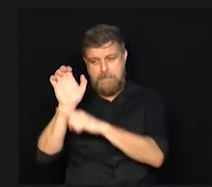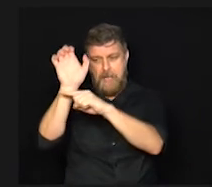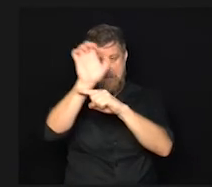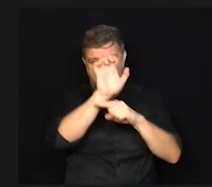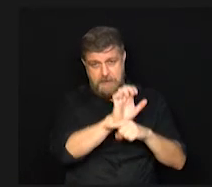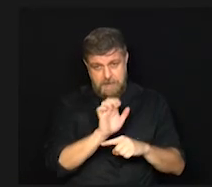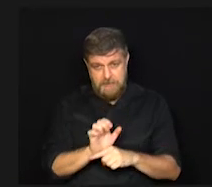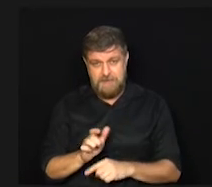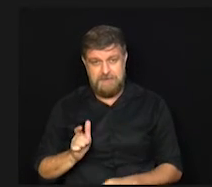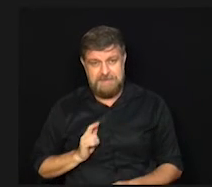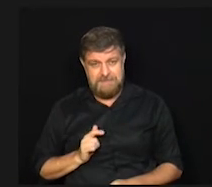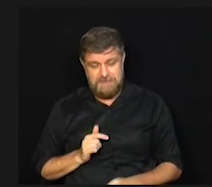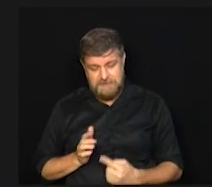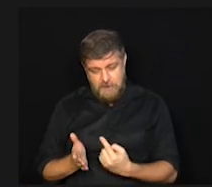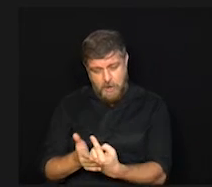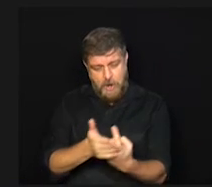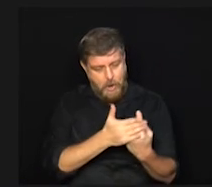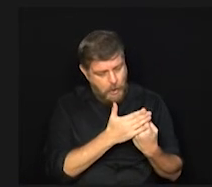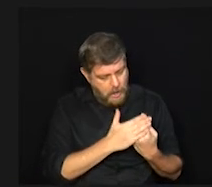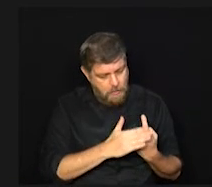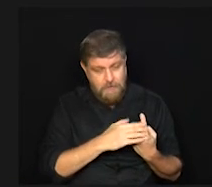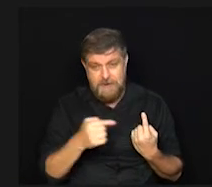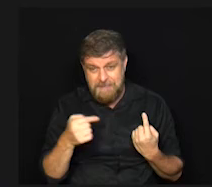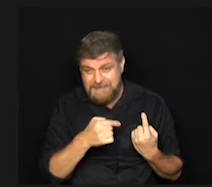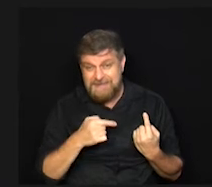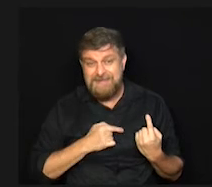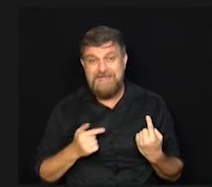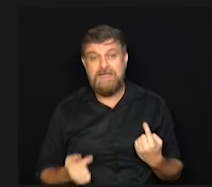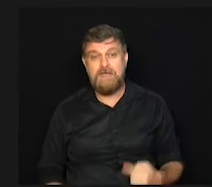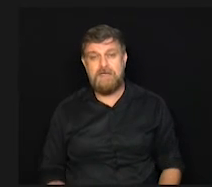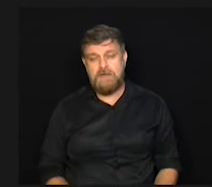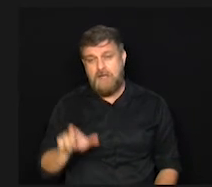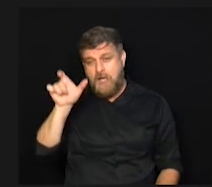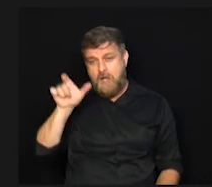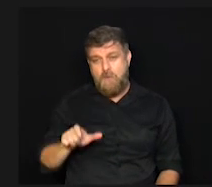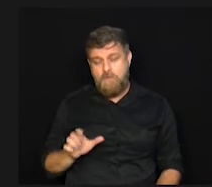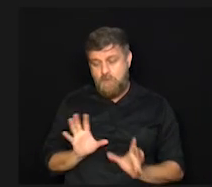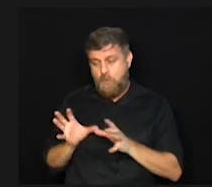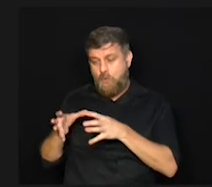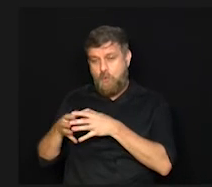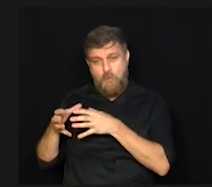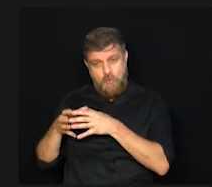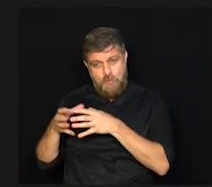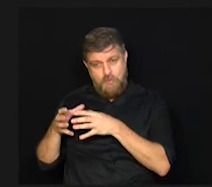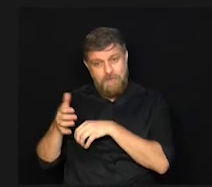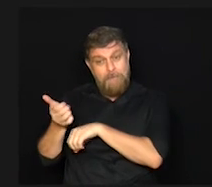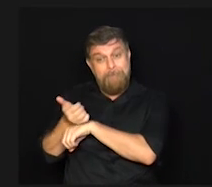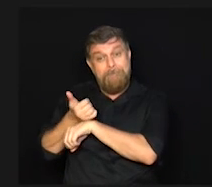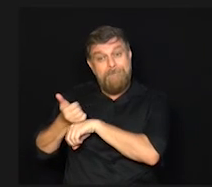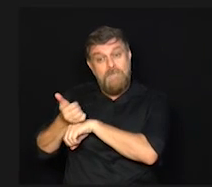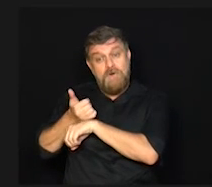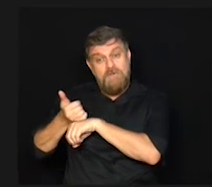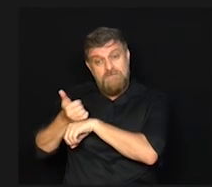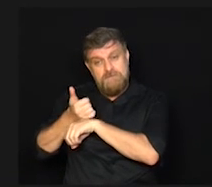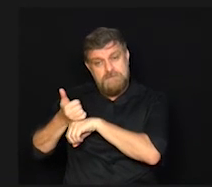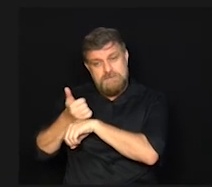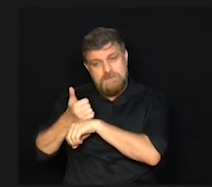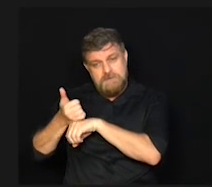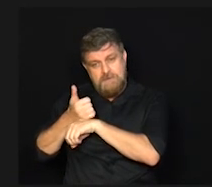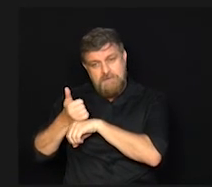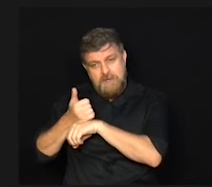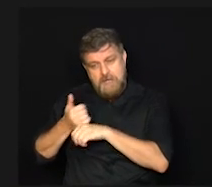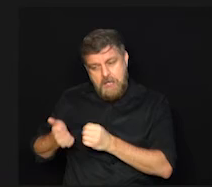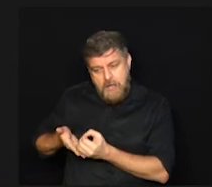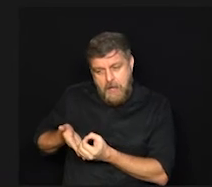trás de todo esse acolhimento, a gente tem uma equipe de profissionais que dá todo esse suporte